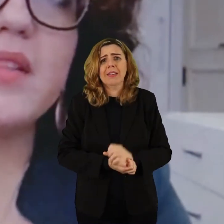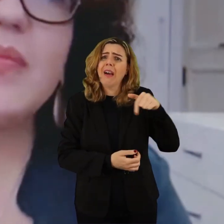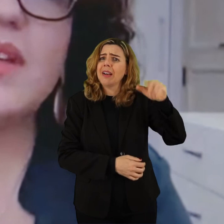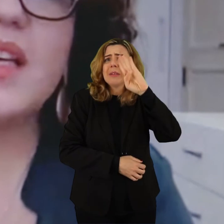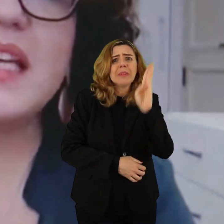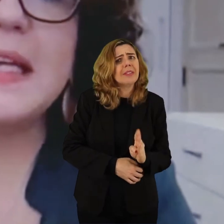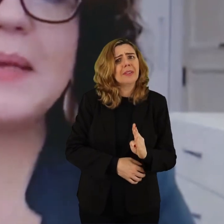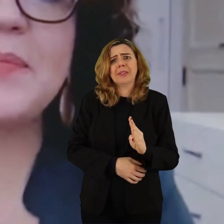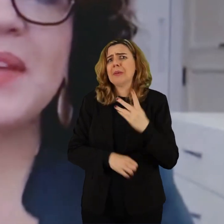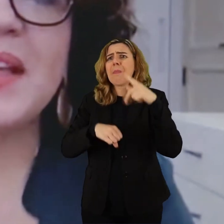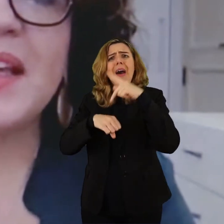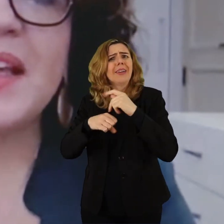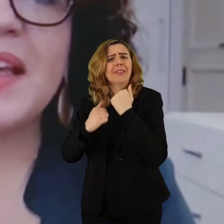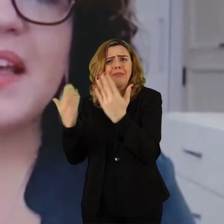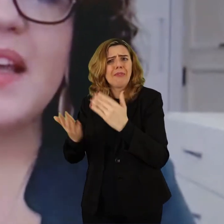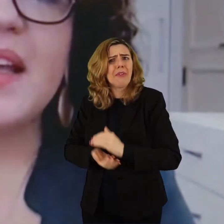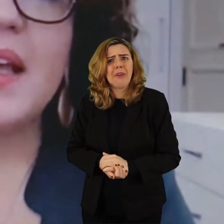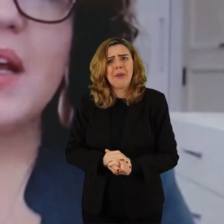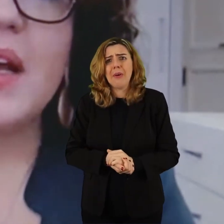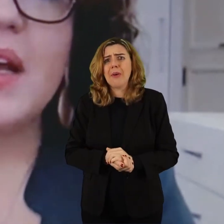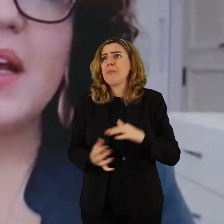no mundo. E